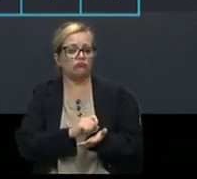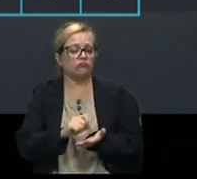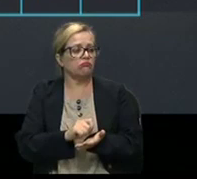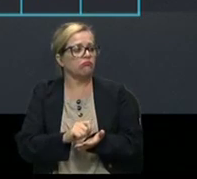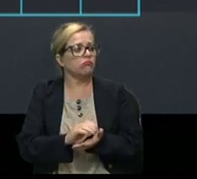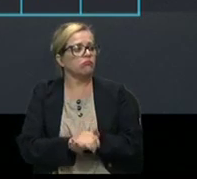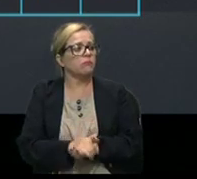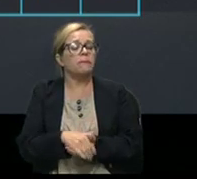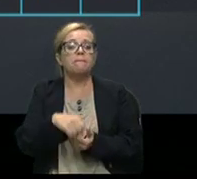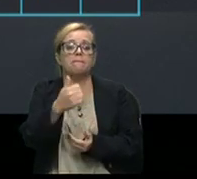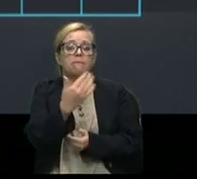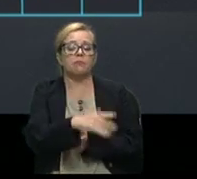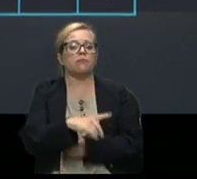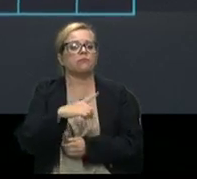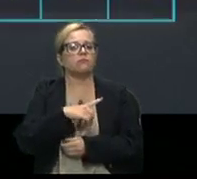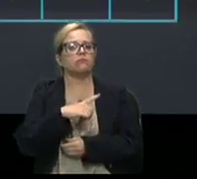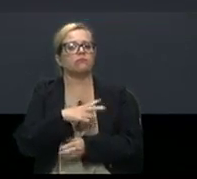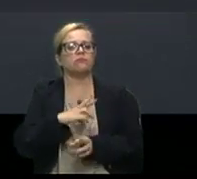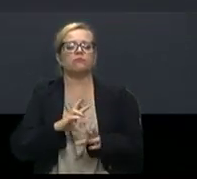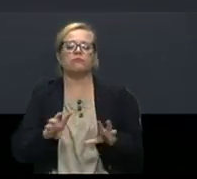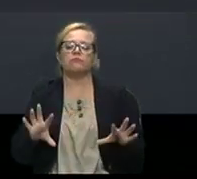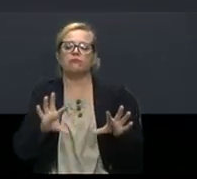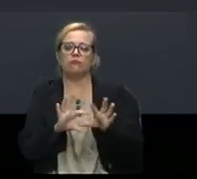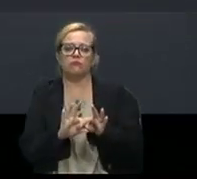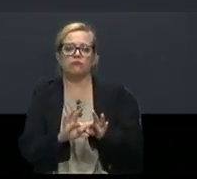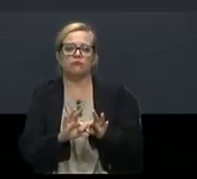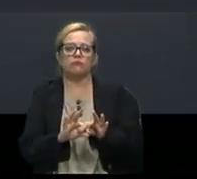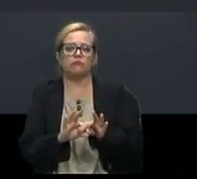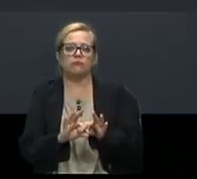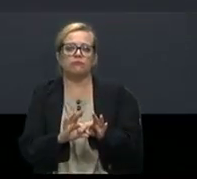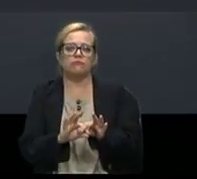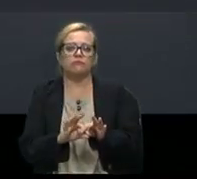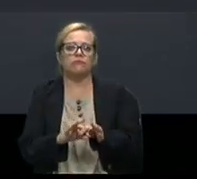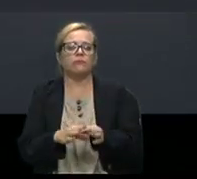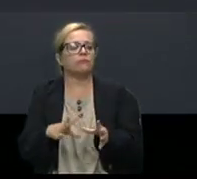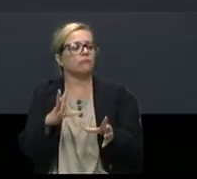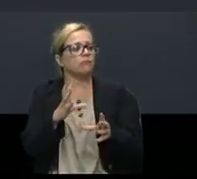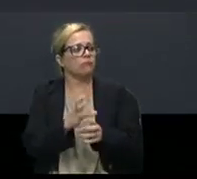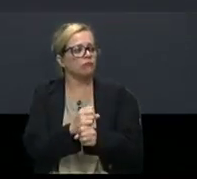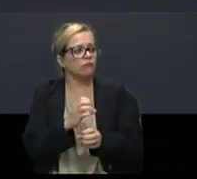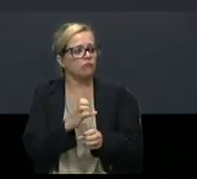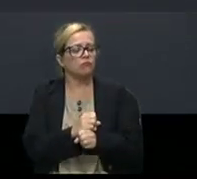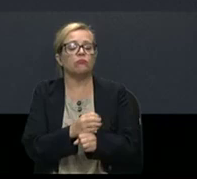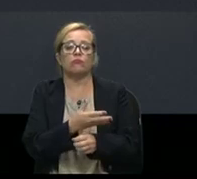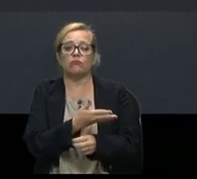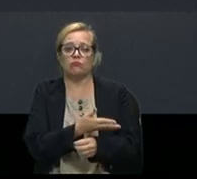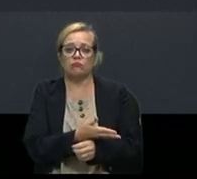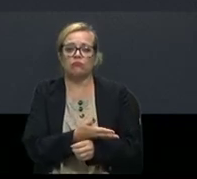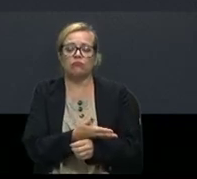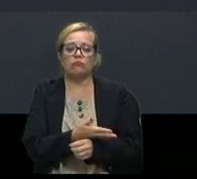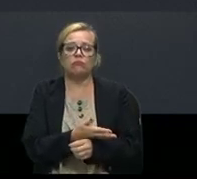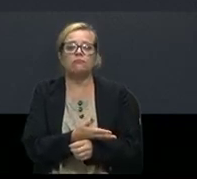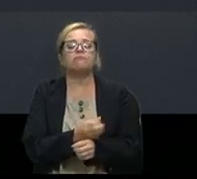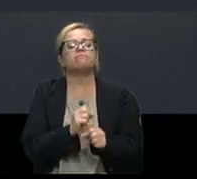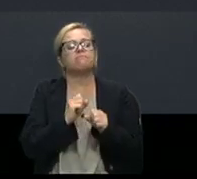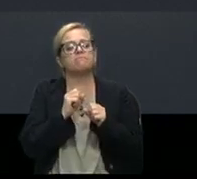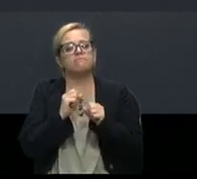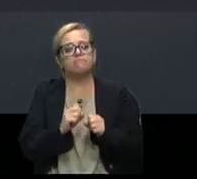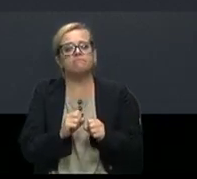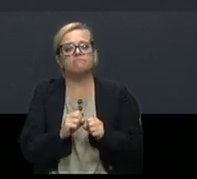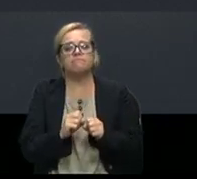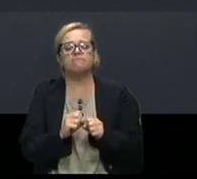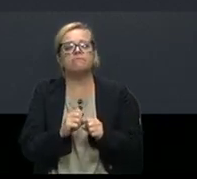Tente comprovar que existe aí uma correlação linear. Então, calculando a equação da regressão linear, você